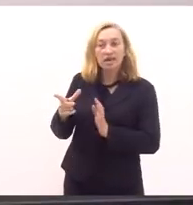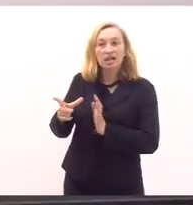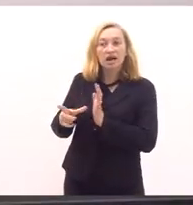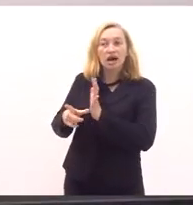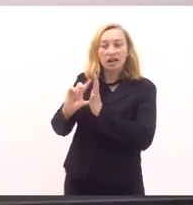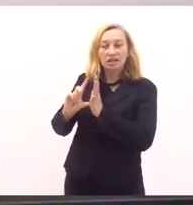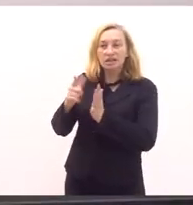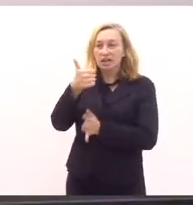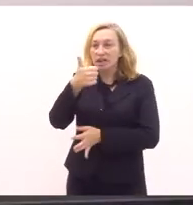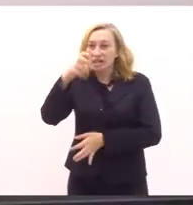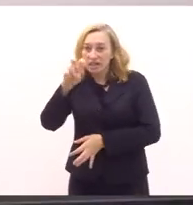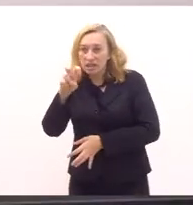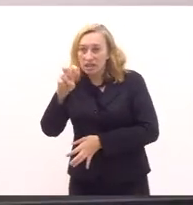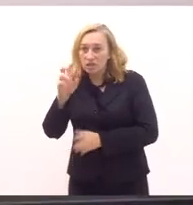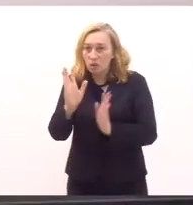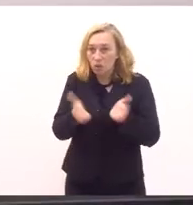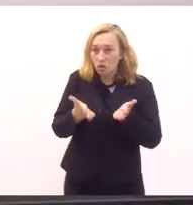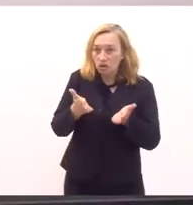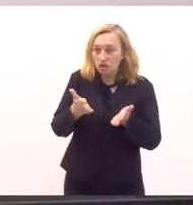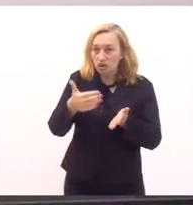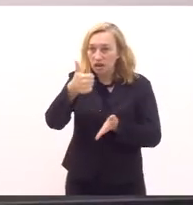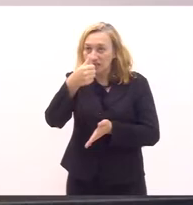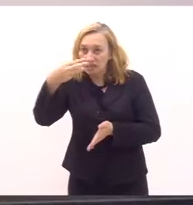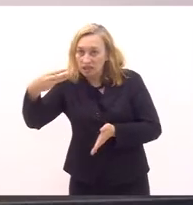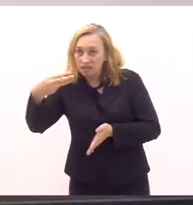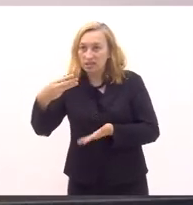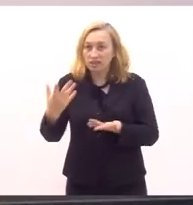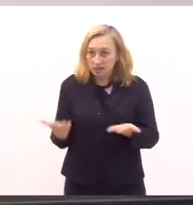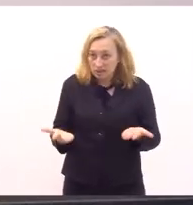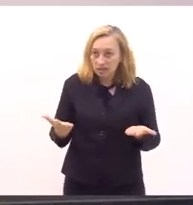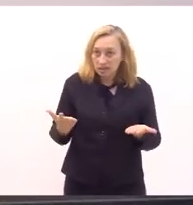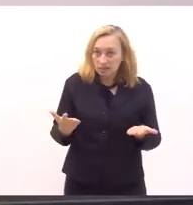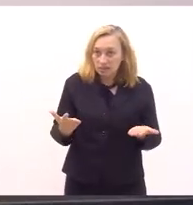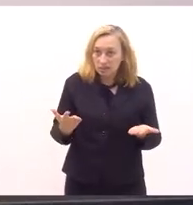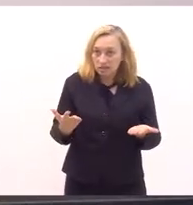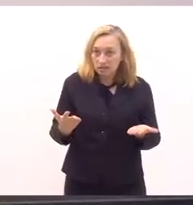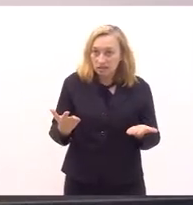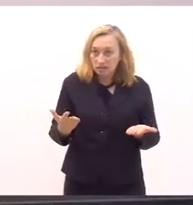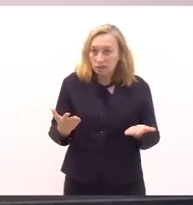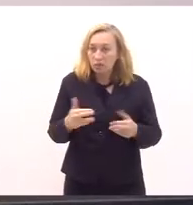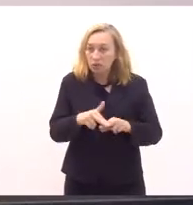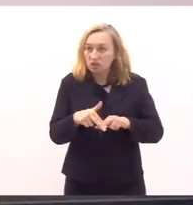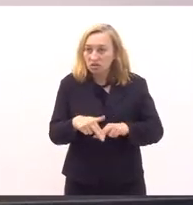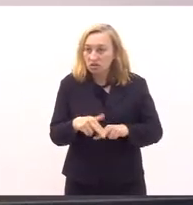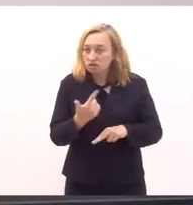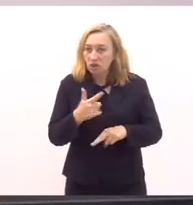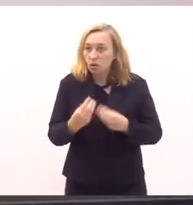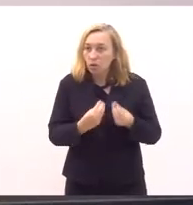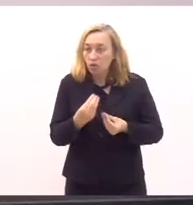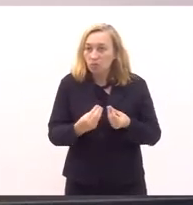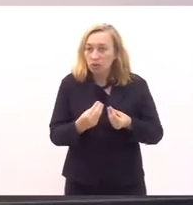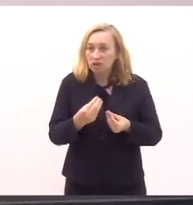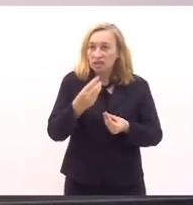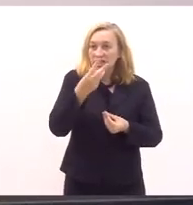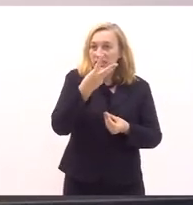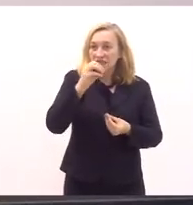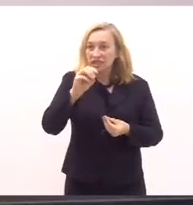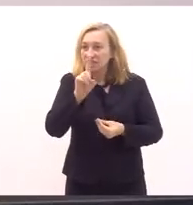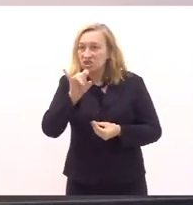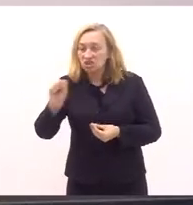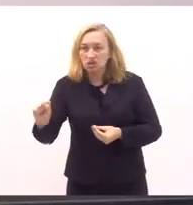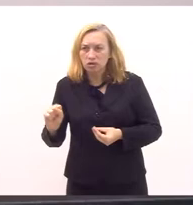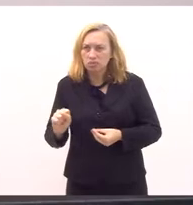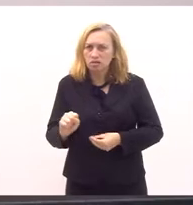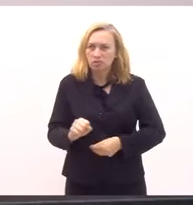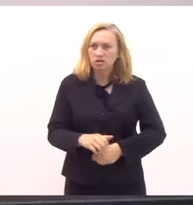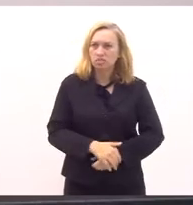13. E, às vezes, se você pesar, ele não dá nem 13. Por isso, ele não dá os 30 dias. E a gente vamos para o mercado, e é isso que ela falou